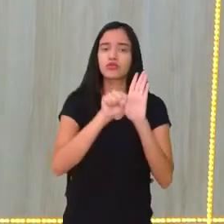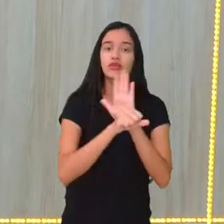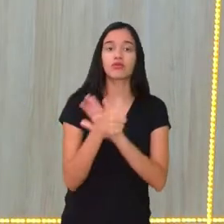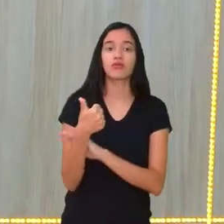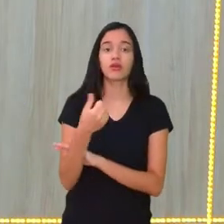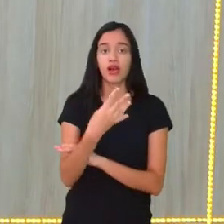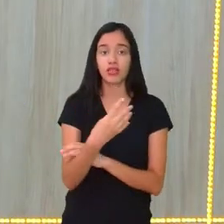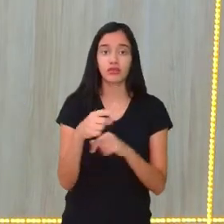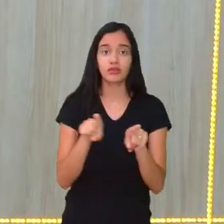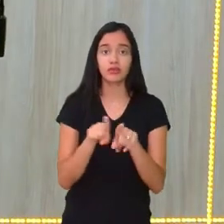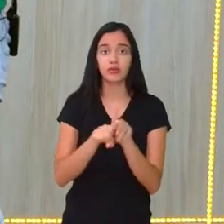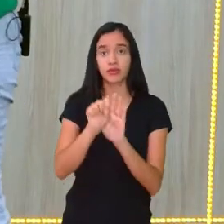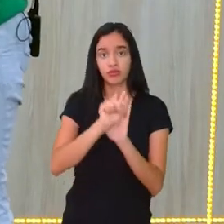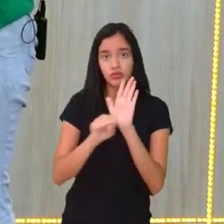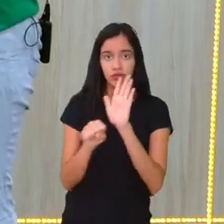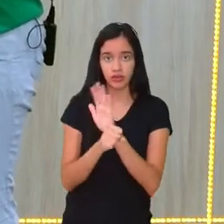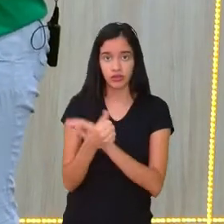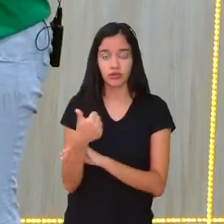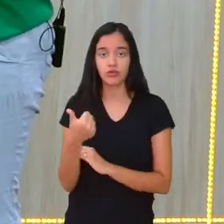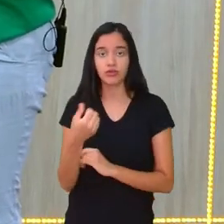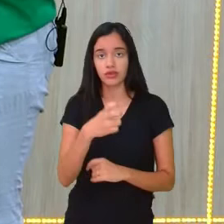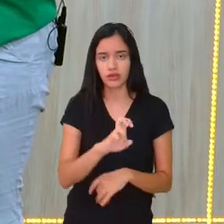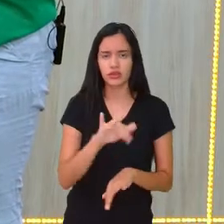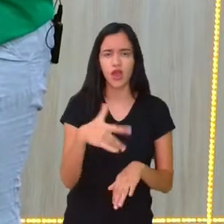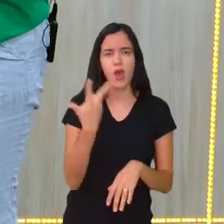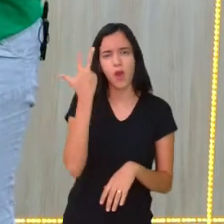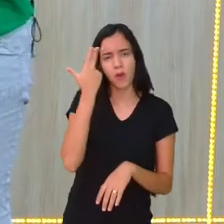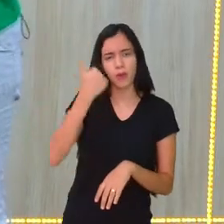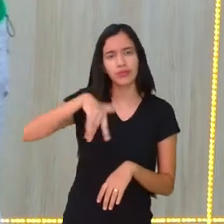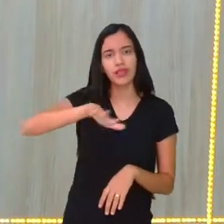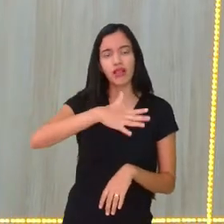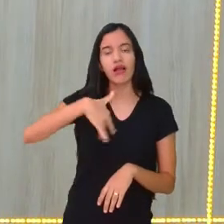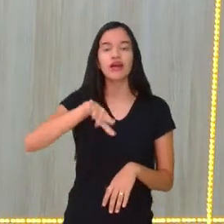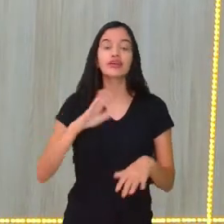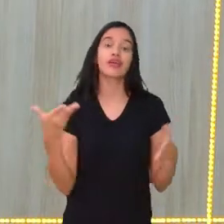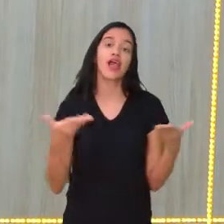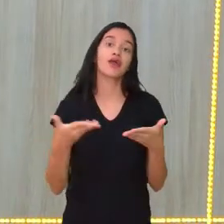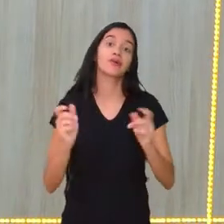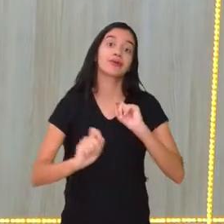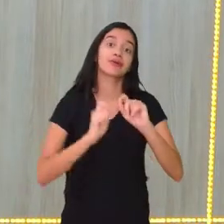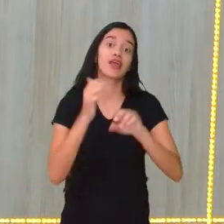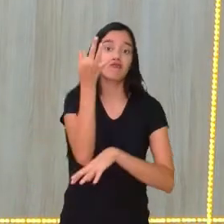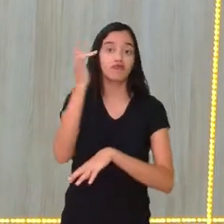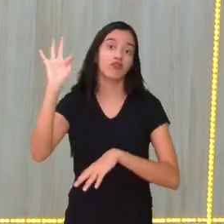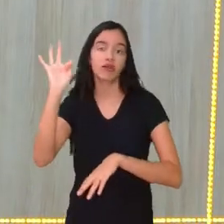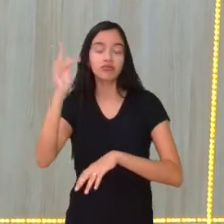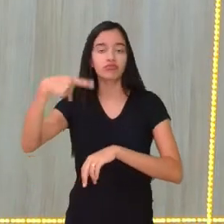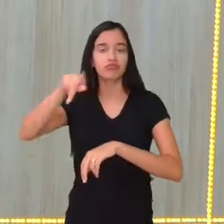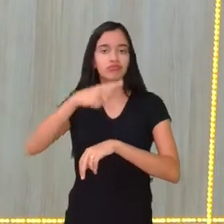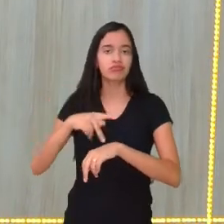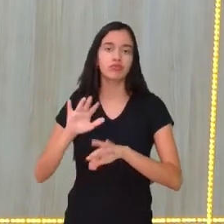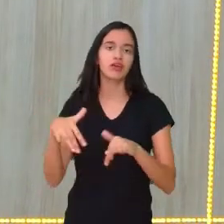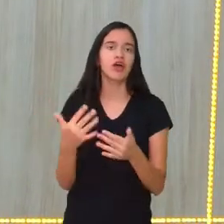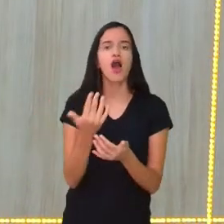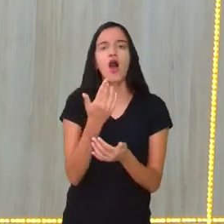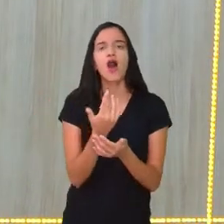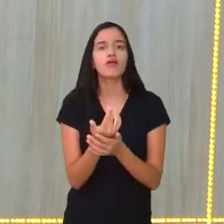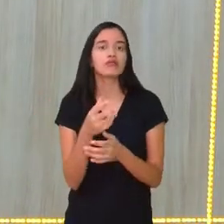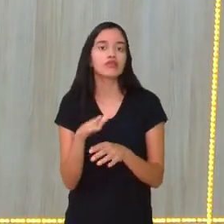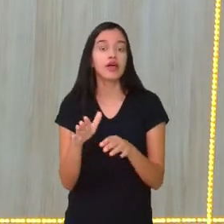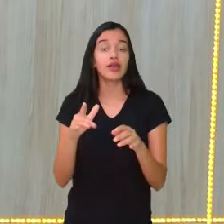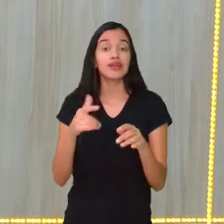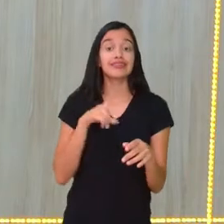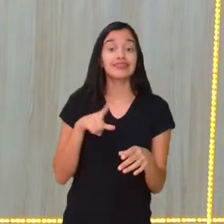XV, semelhantes às farsas, muito comum na região que atualmente é a França. Aquela região naquela época não chamava França, não.